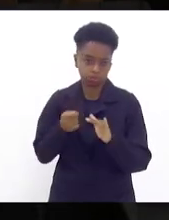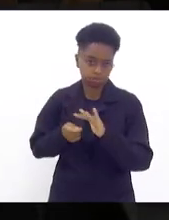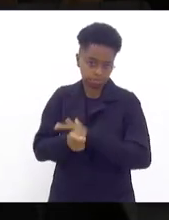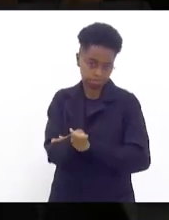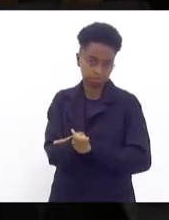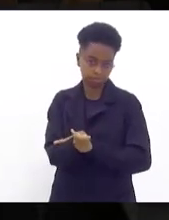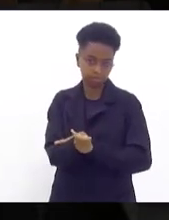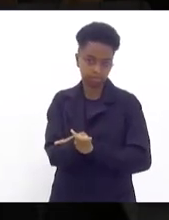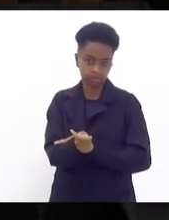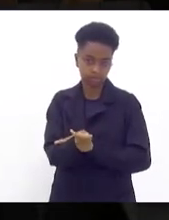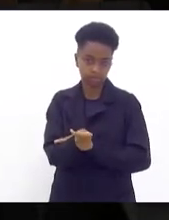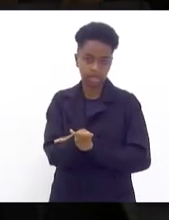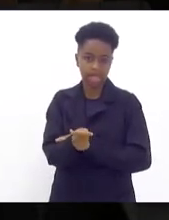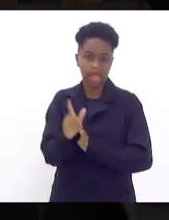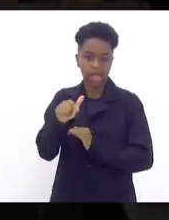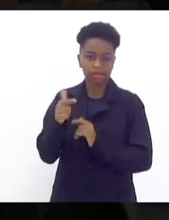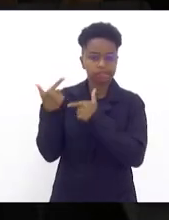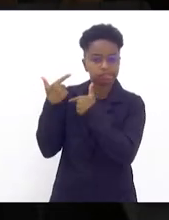investimento conservador.